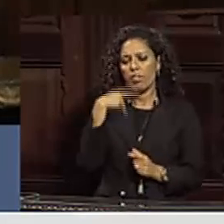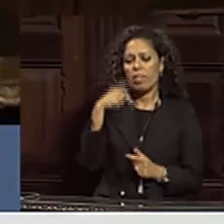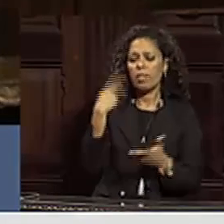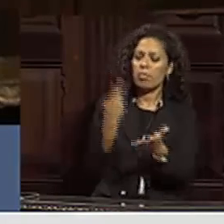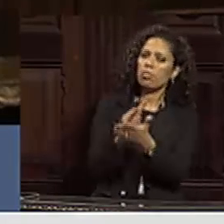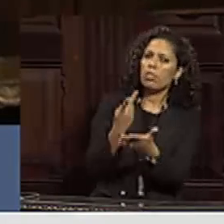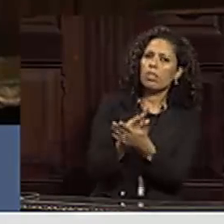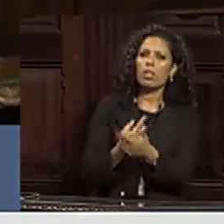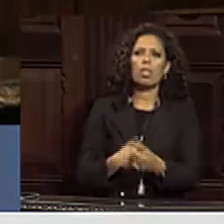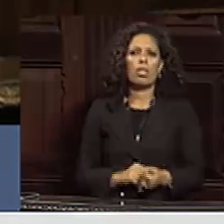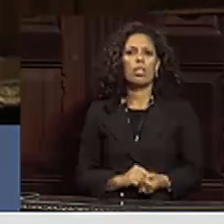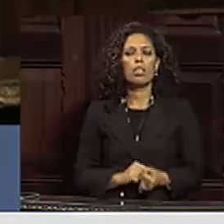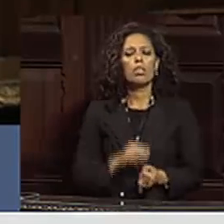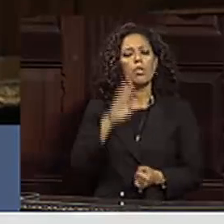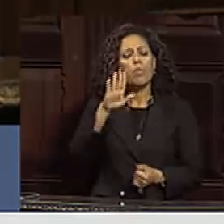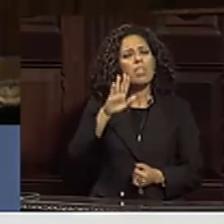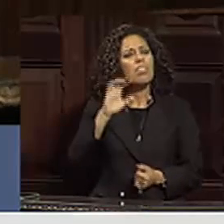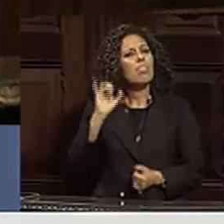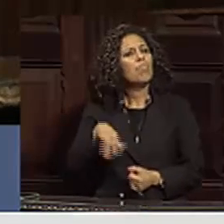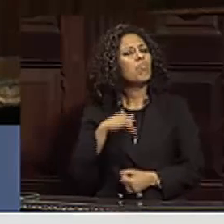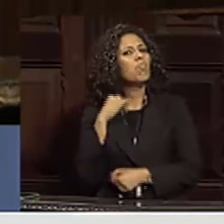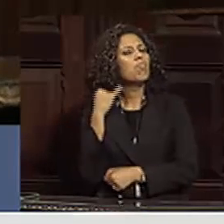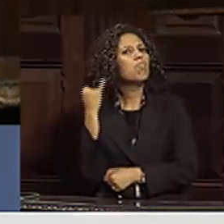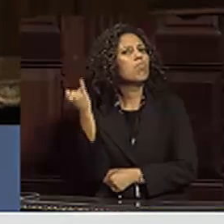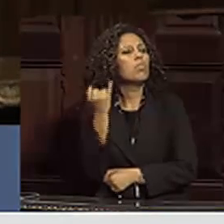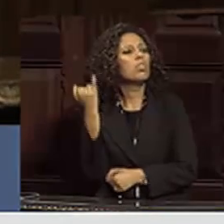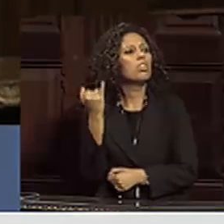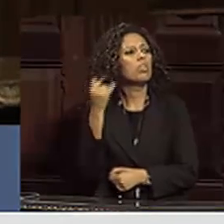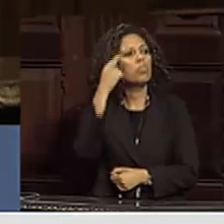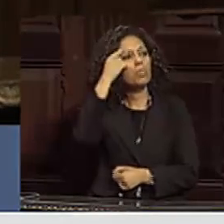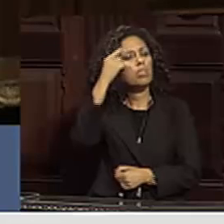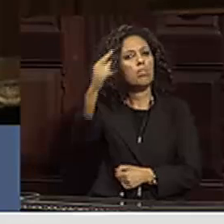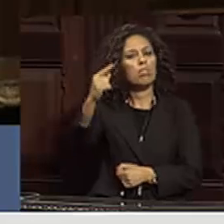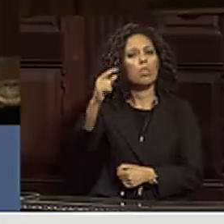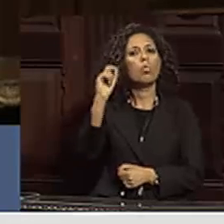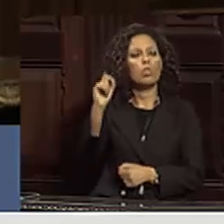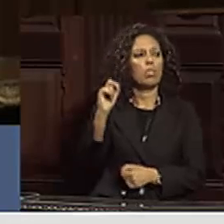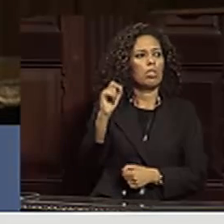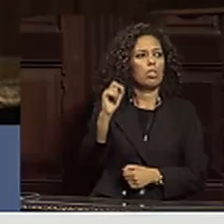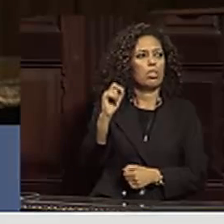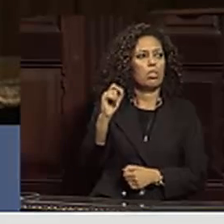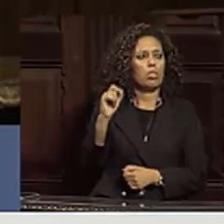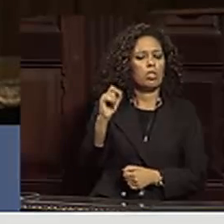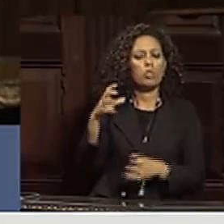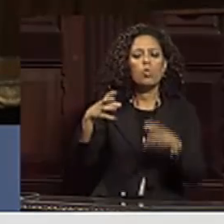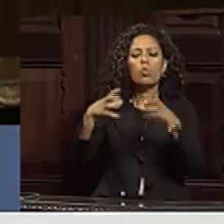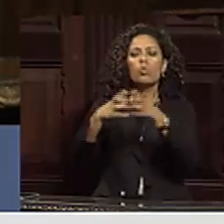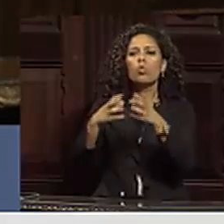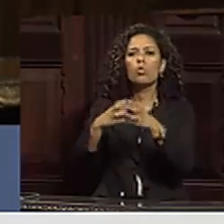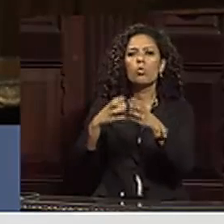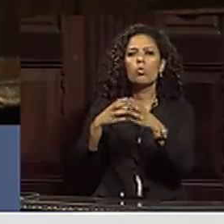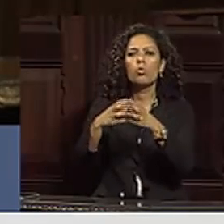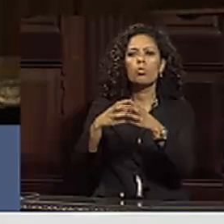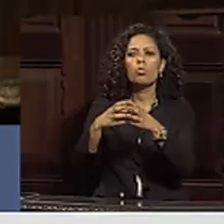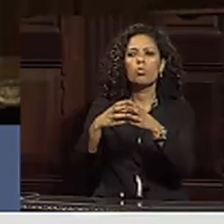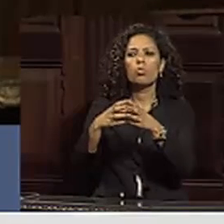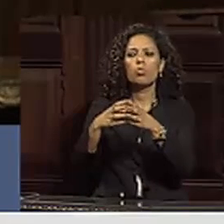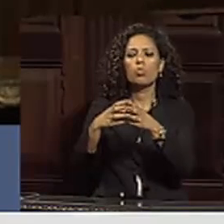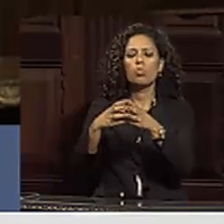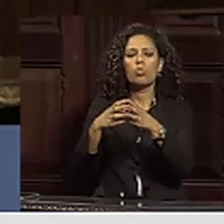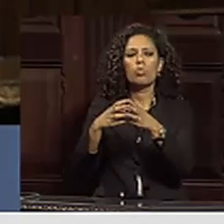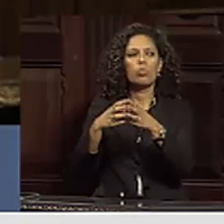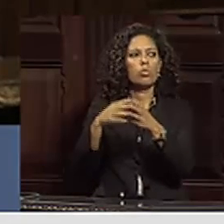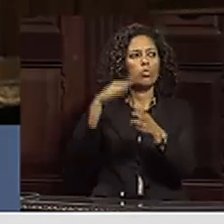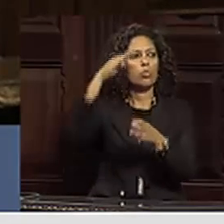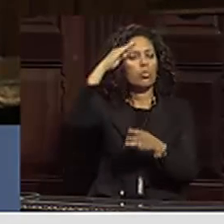contrária. Mas o mais interessante, que um grupo de guardas militares me procurou e me mostrou uma